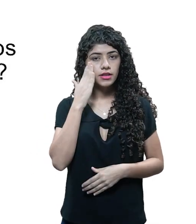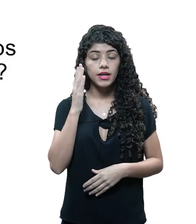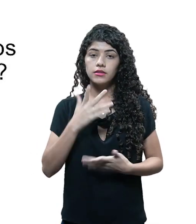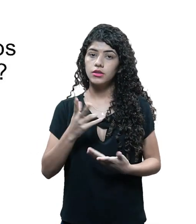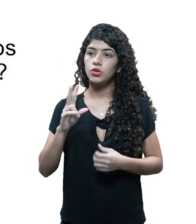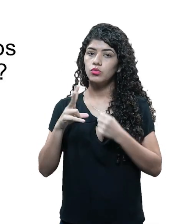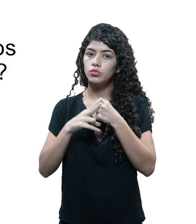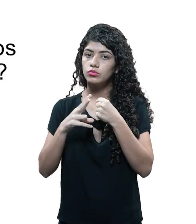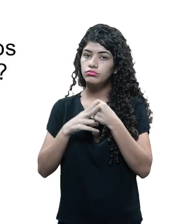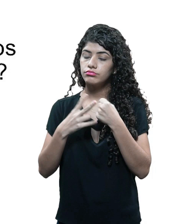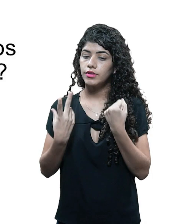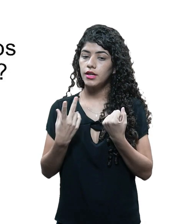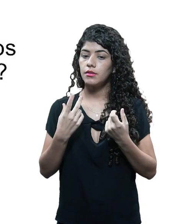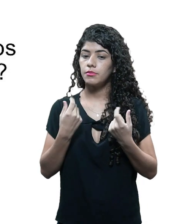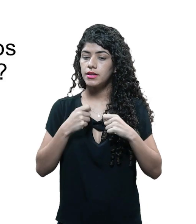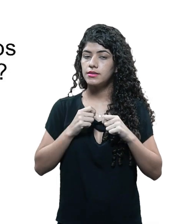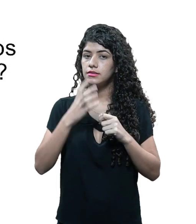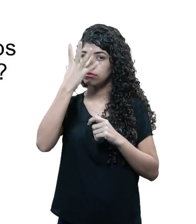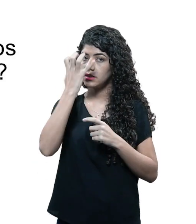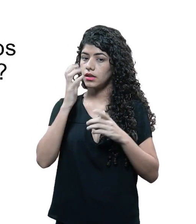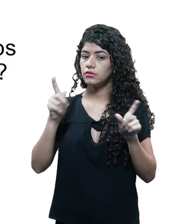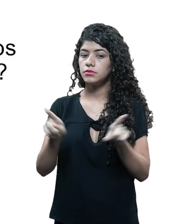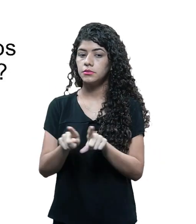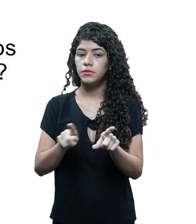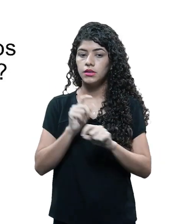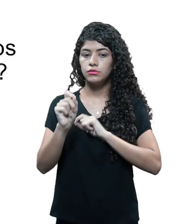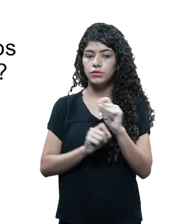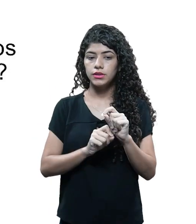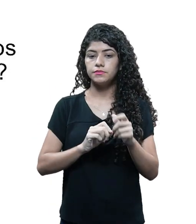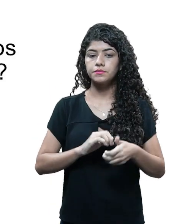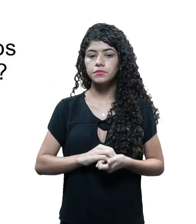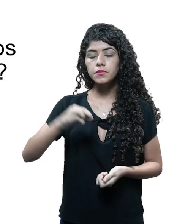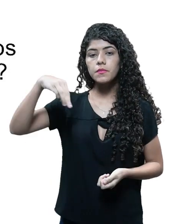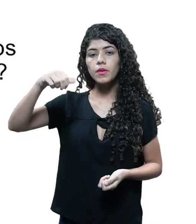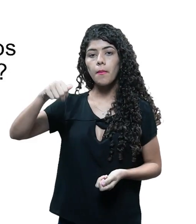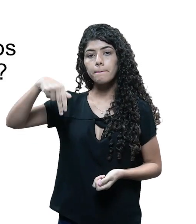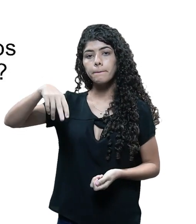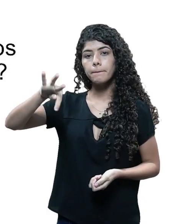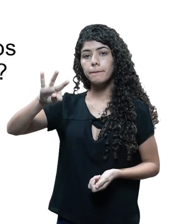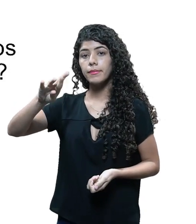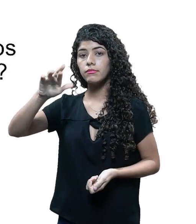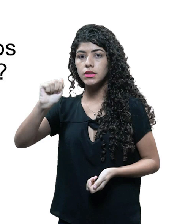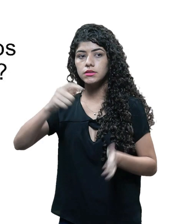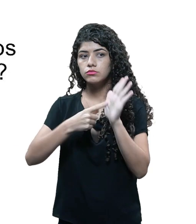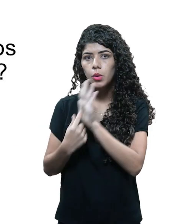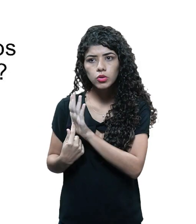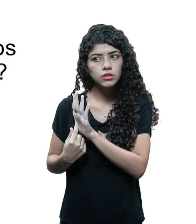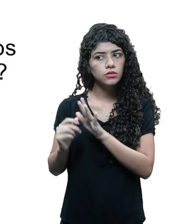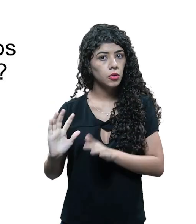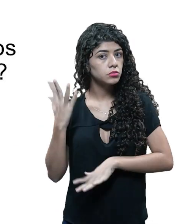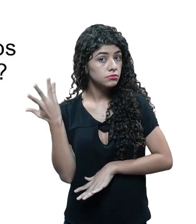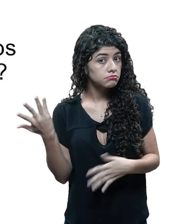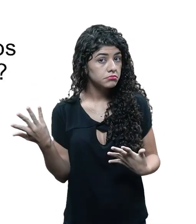o uso do verbo também tem que ser criterioso. E tem um mantra, que é: isso tem visualidade? Isso é